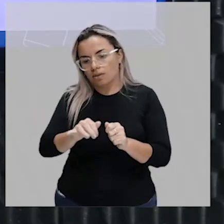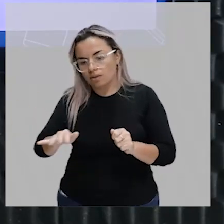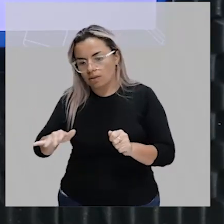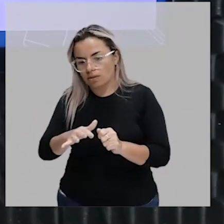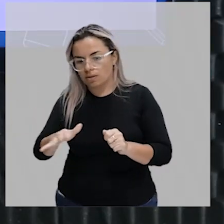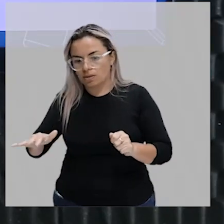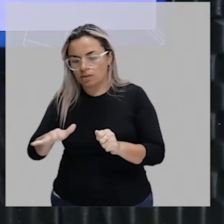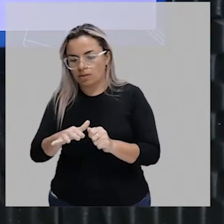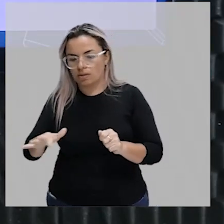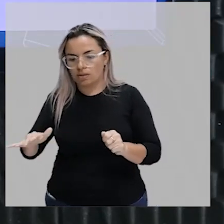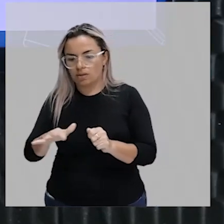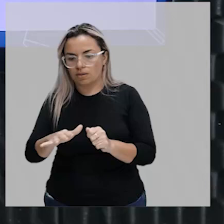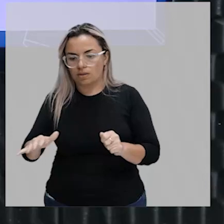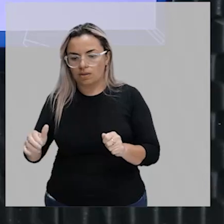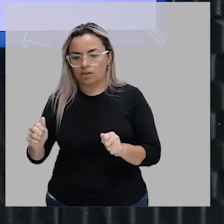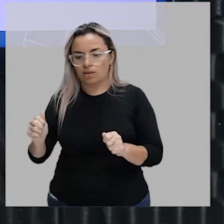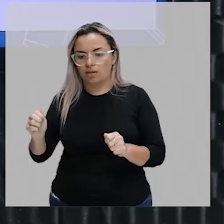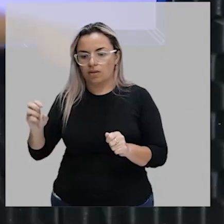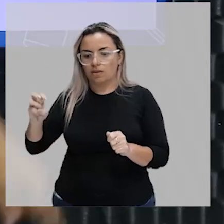alfa-ácido